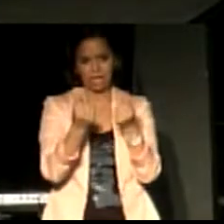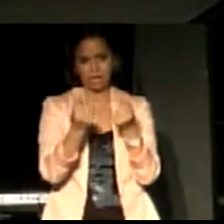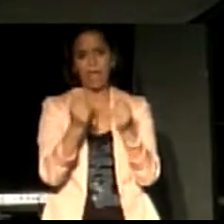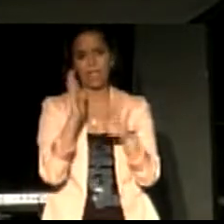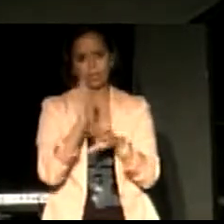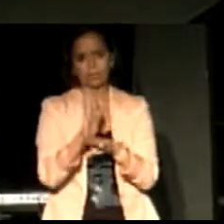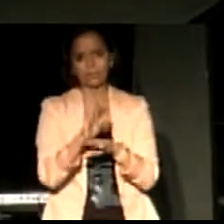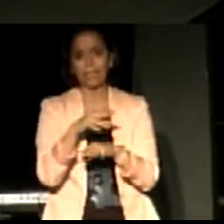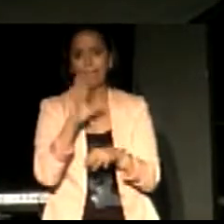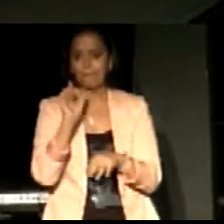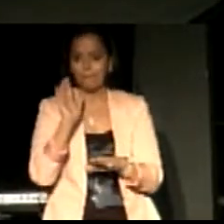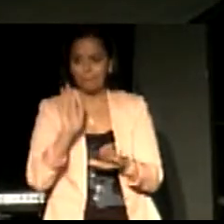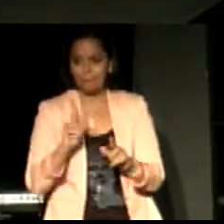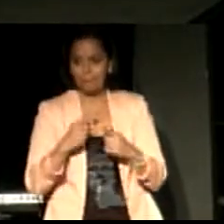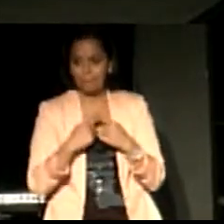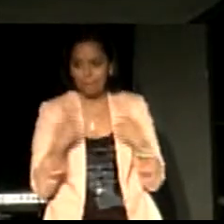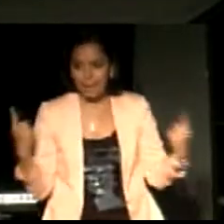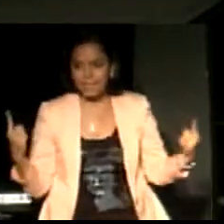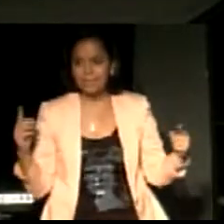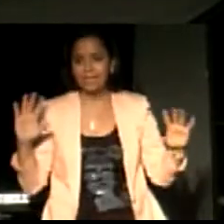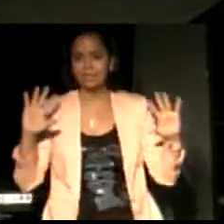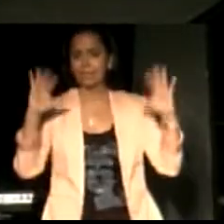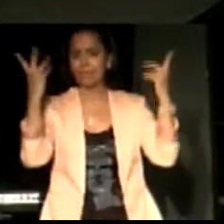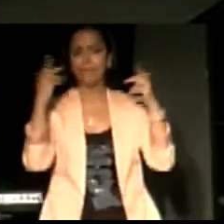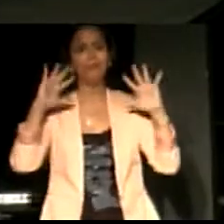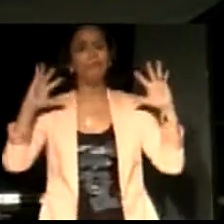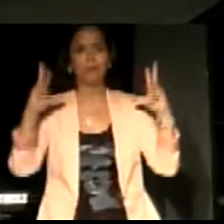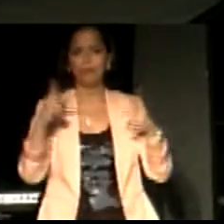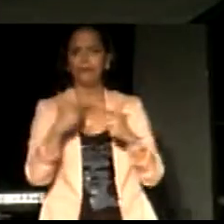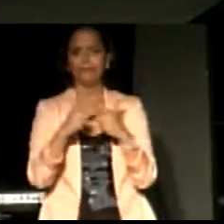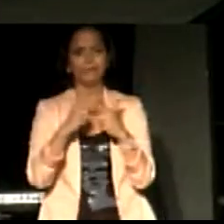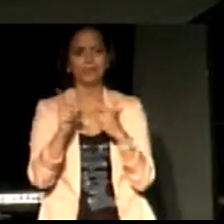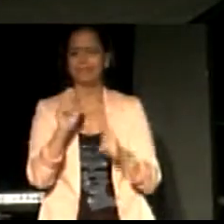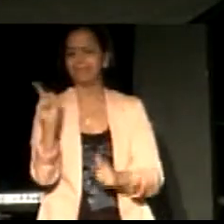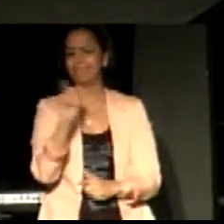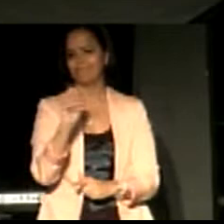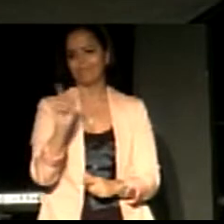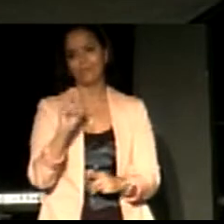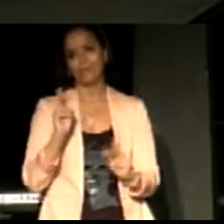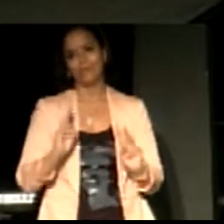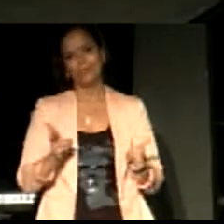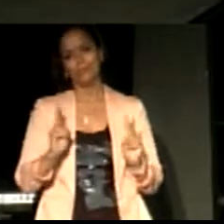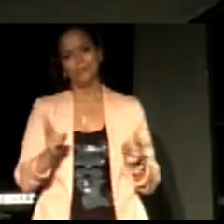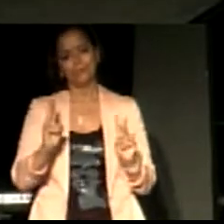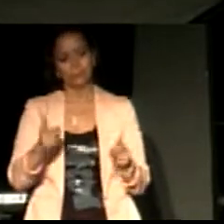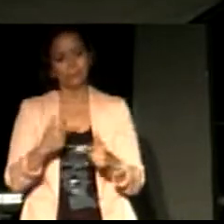das tábuas de um assoalho, é evidente. E é claro também que